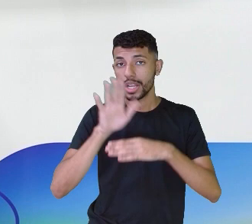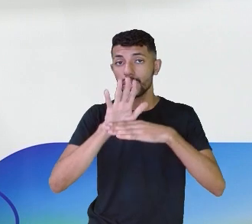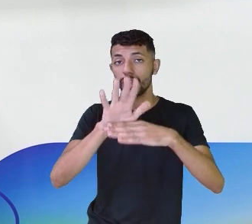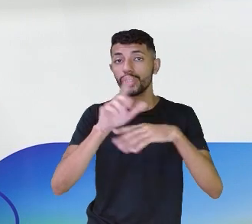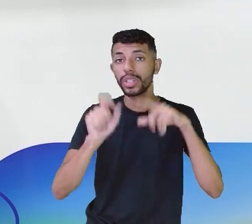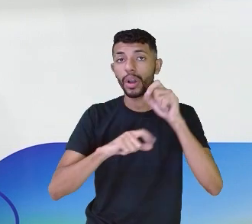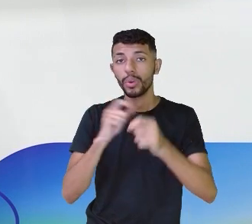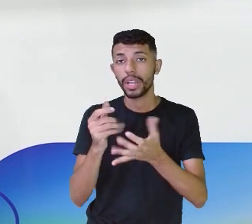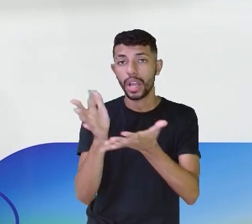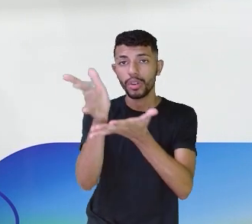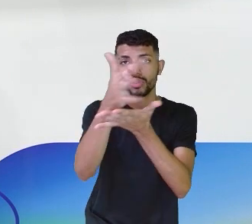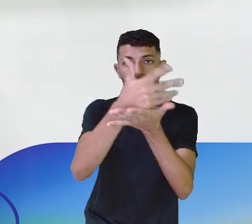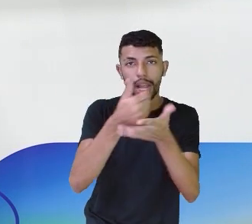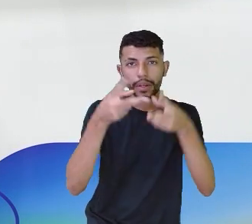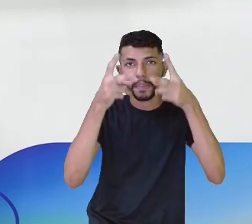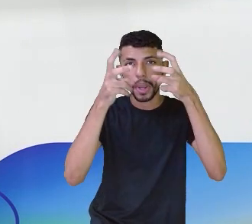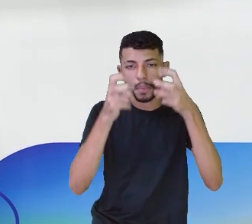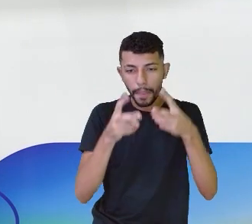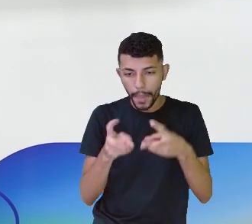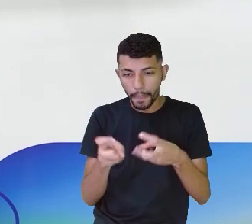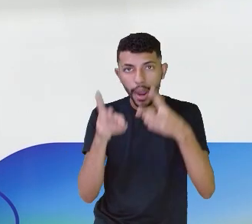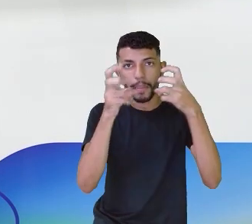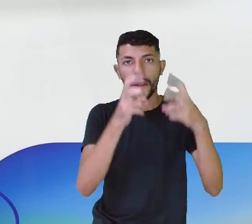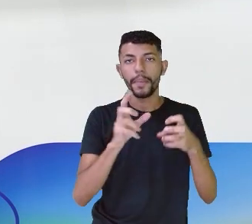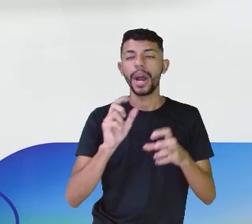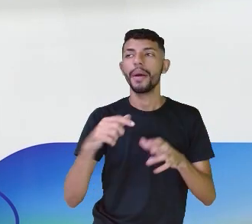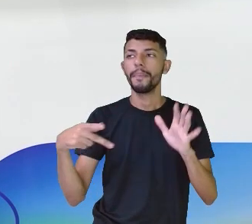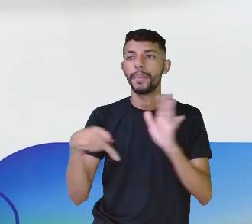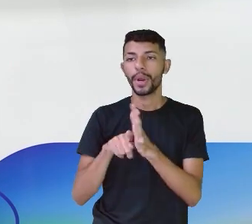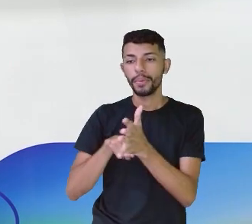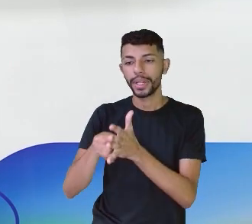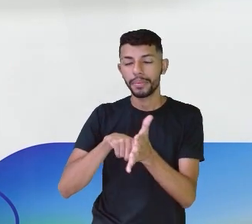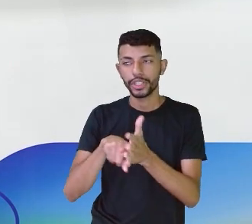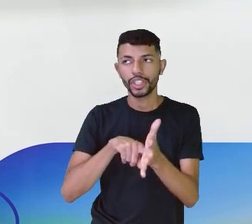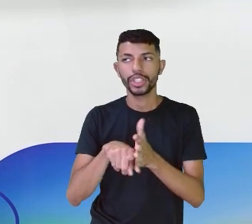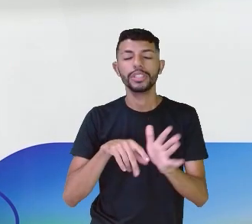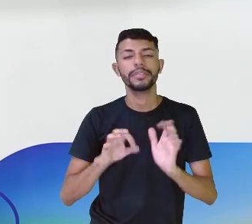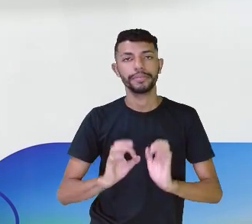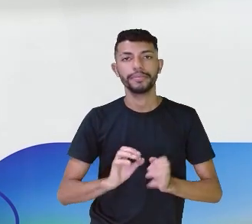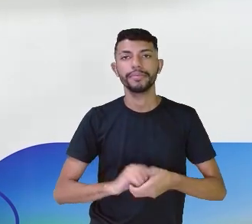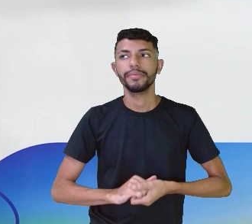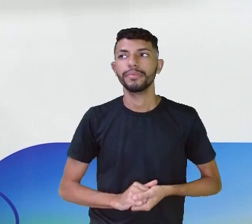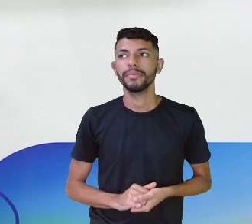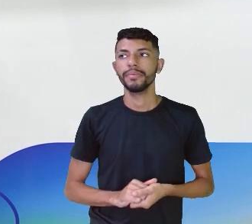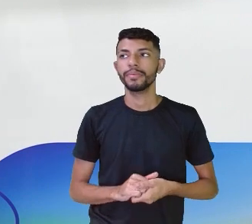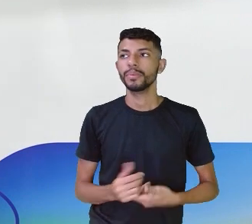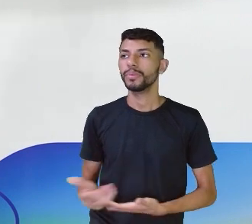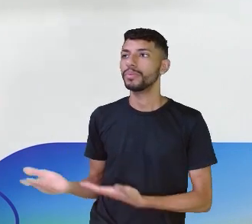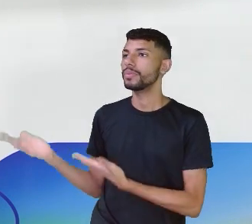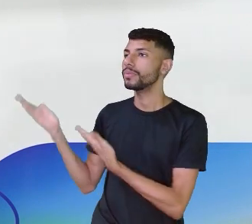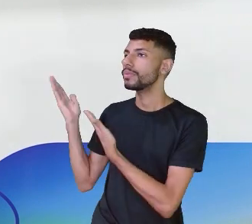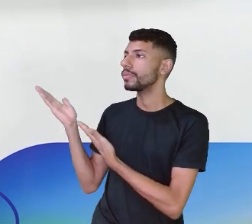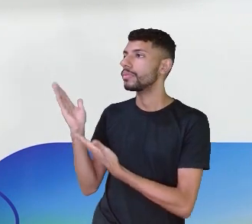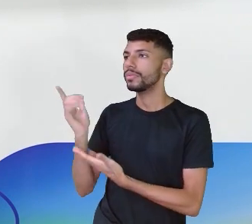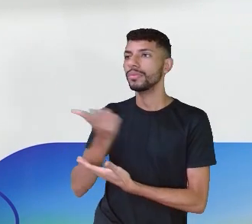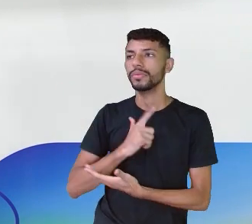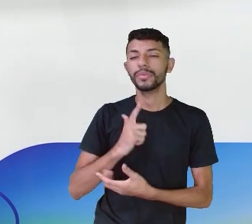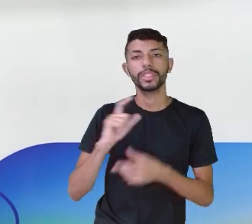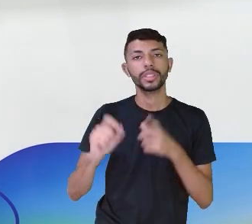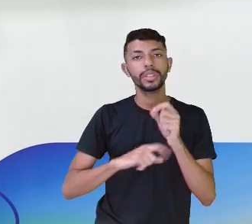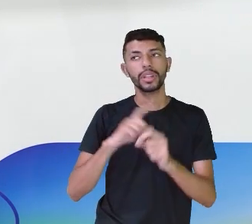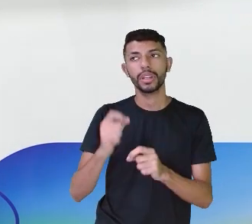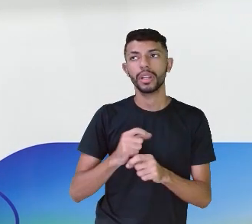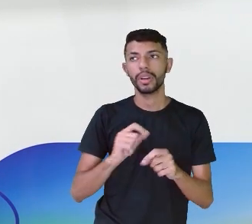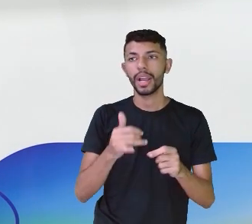de dados que a gente recolheu durante a pesquisa. E aqui eu já tenho um exemplo claro